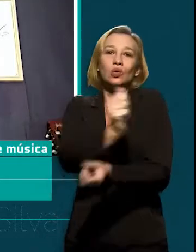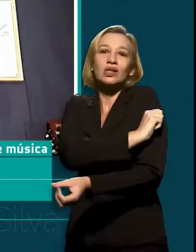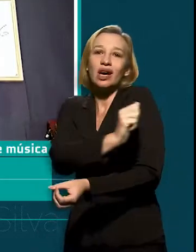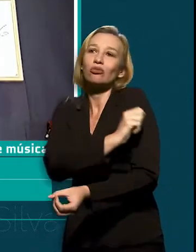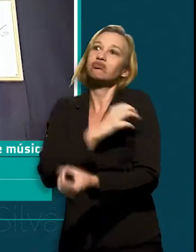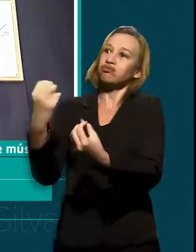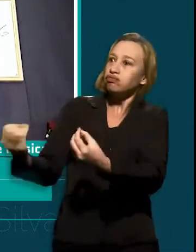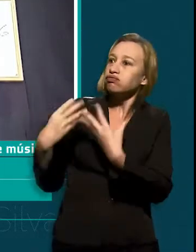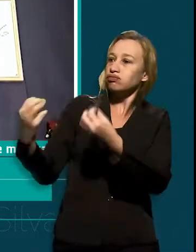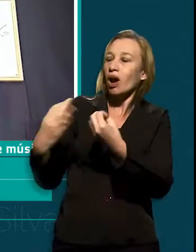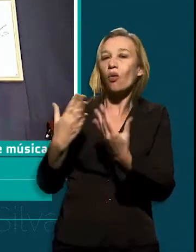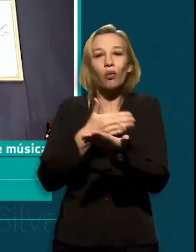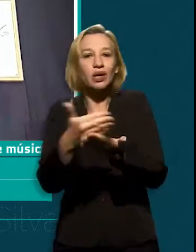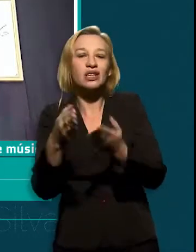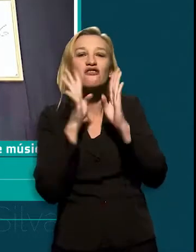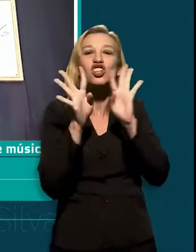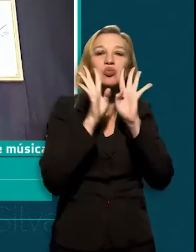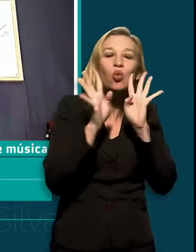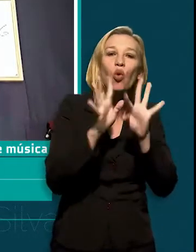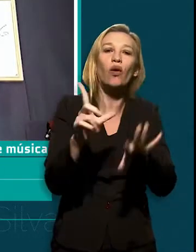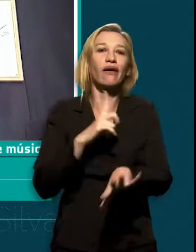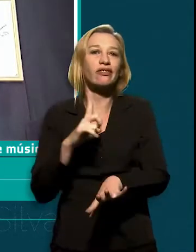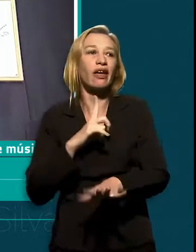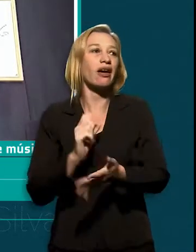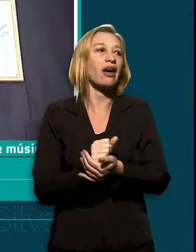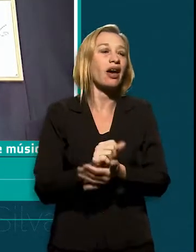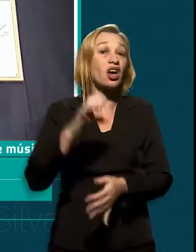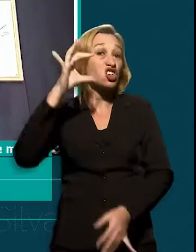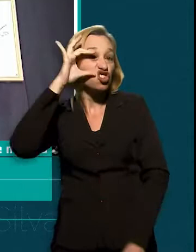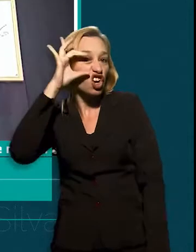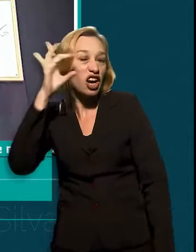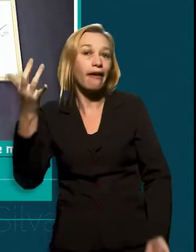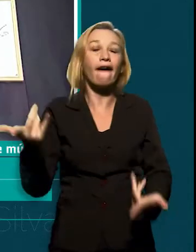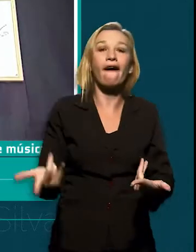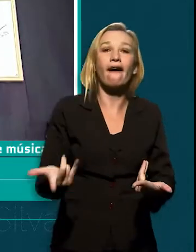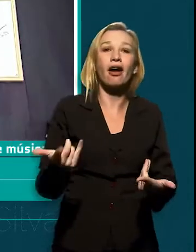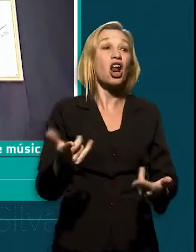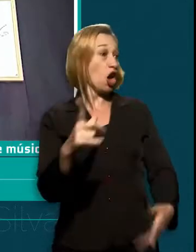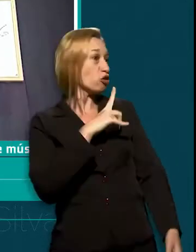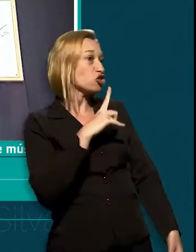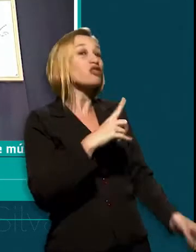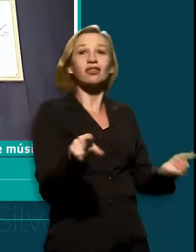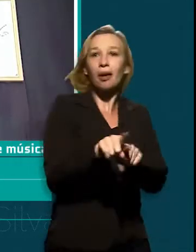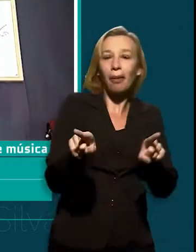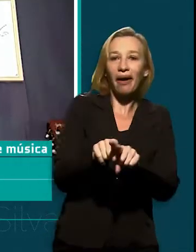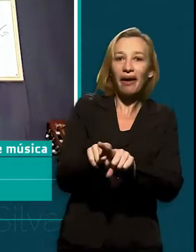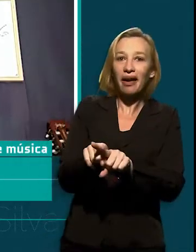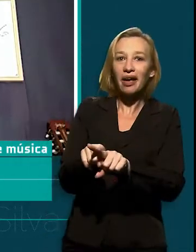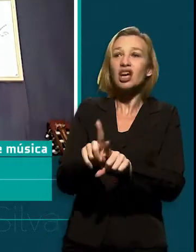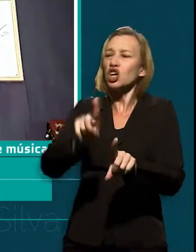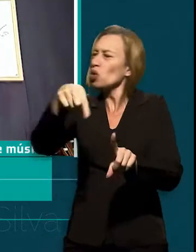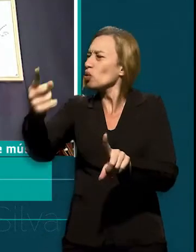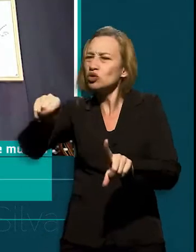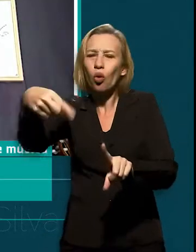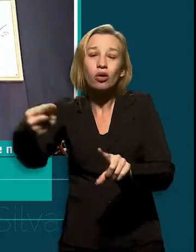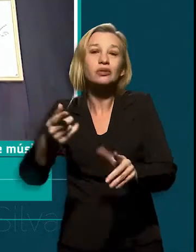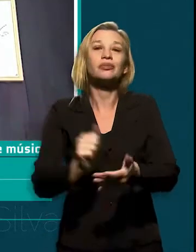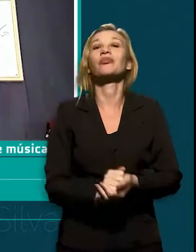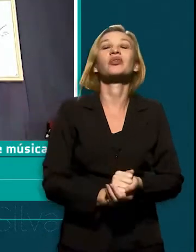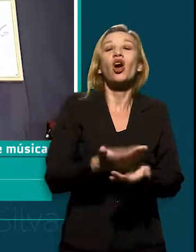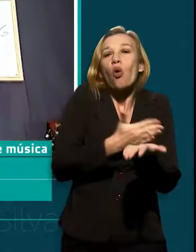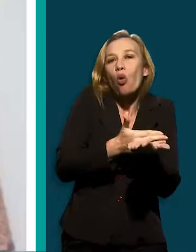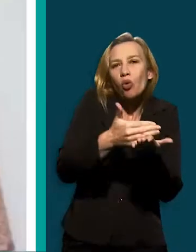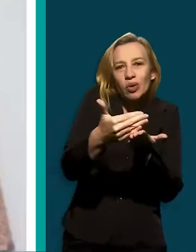dando toque, aí eu comecei a ter Facebook, né, Instagram, eu te vi no Instagram. E por